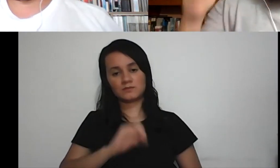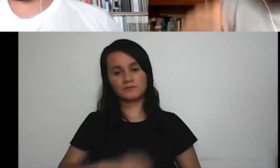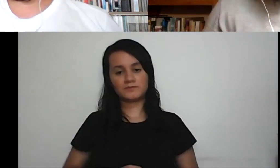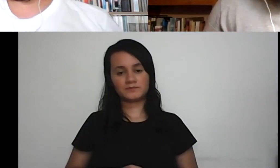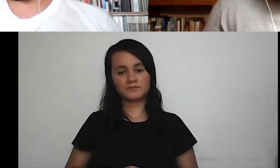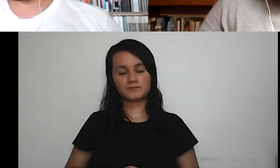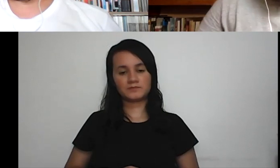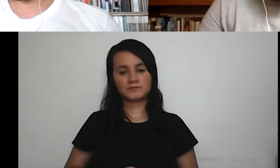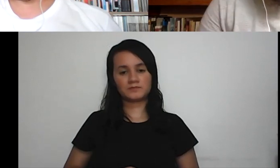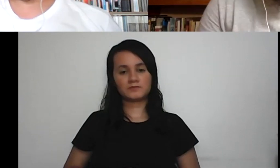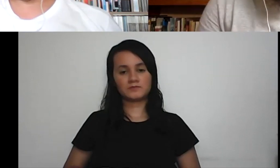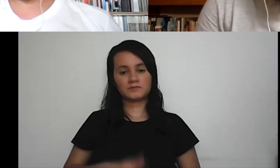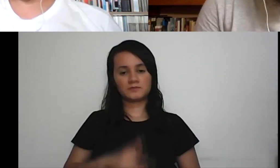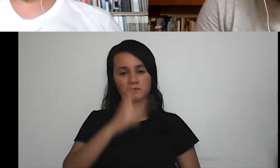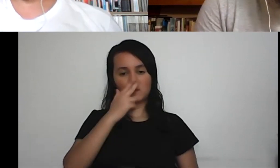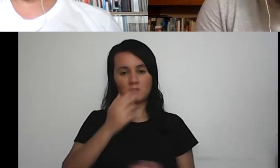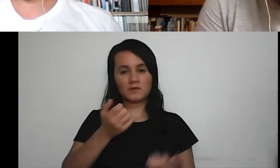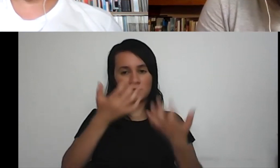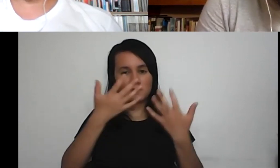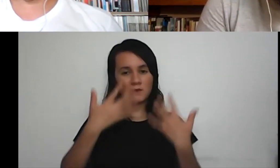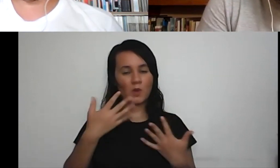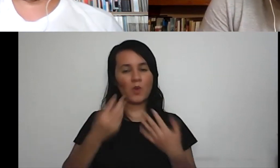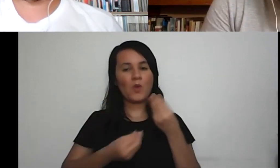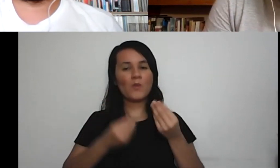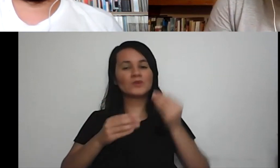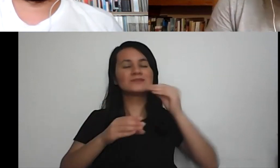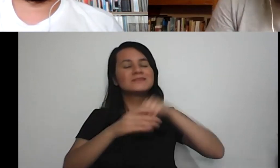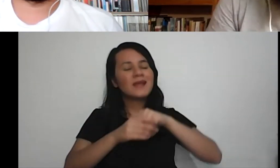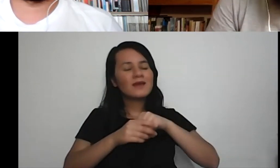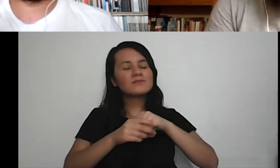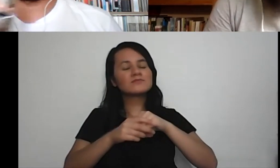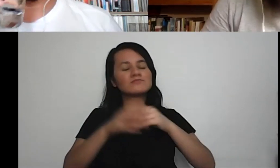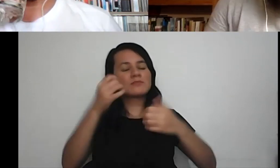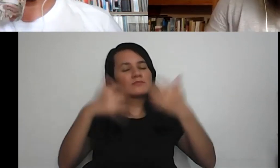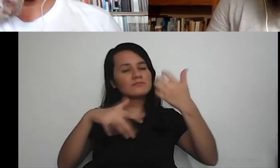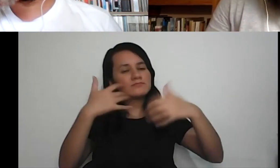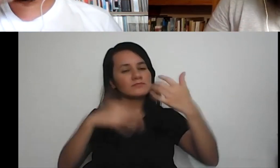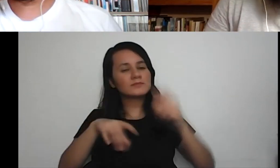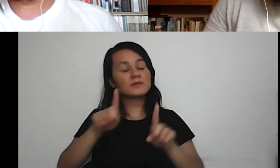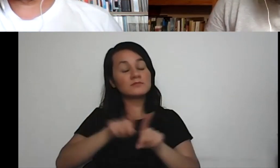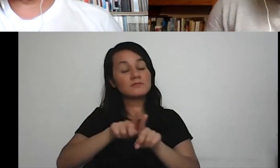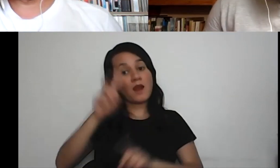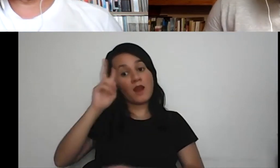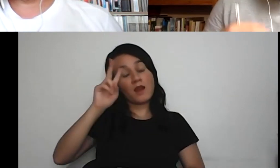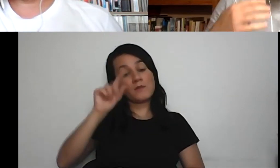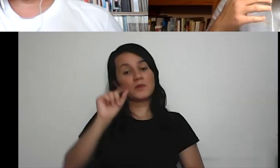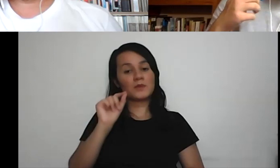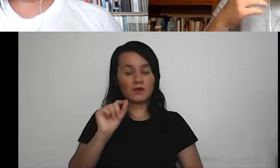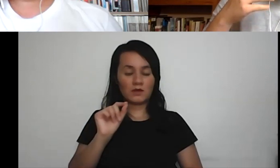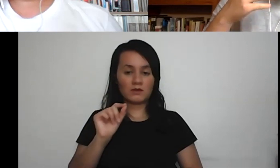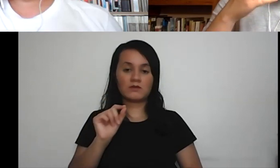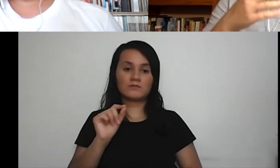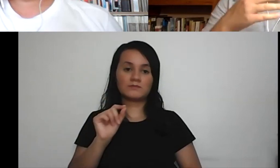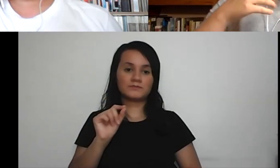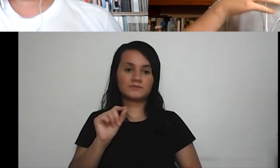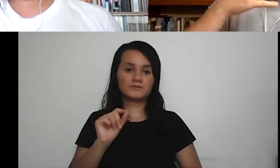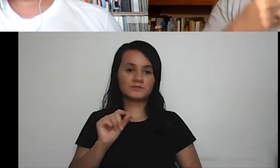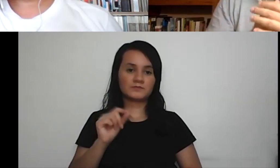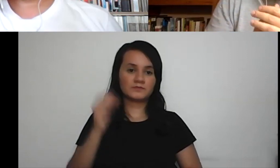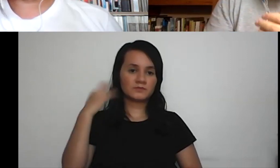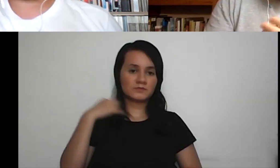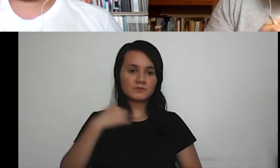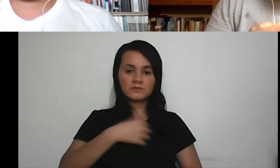dentro desse grande cenário que você falou, né, eu acho que a gente também precisa lembrar dessa... Quer dizer,